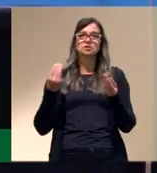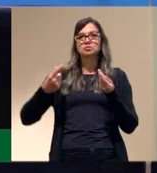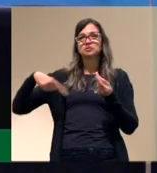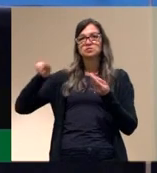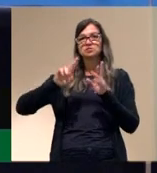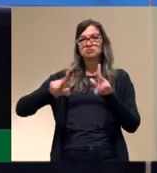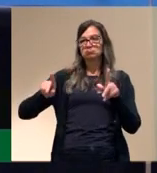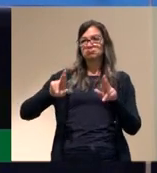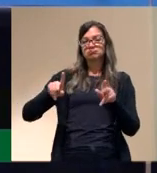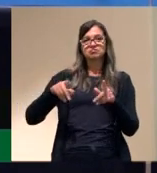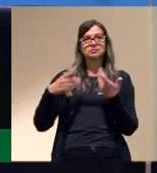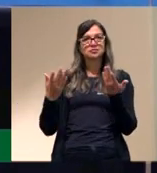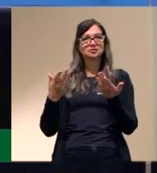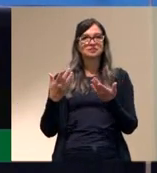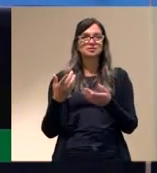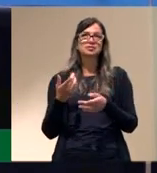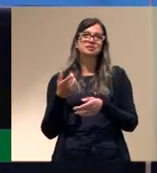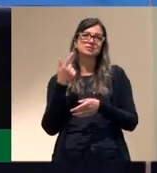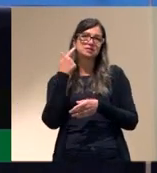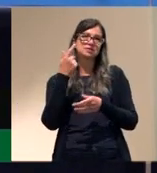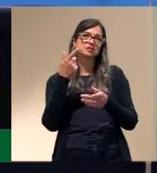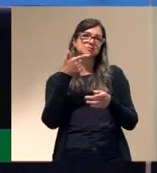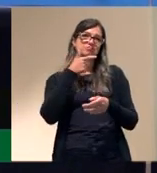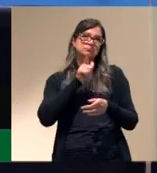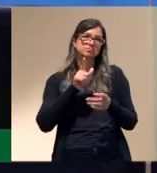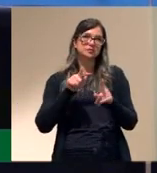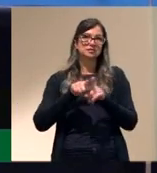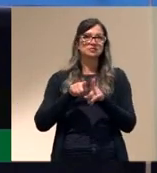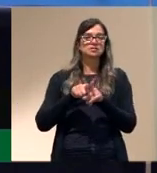diferenciação que foi apresentada aqui, o gargalo que houve?